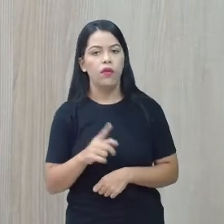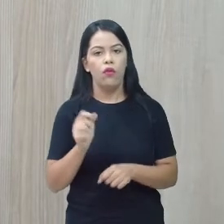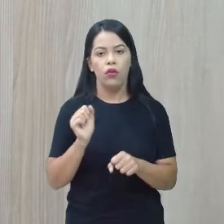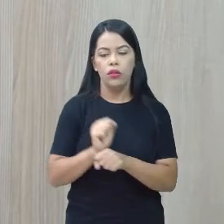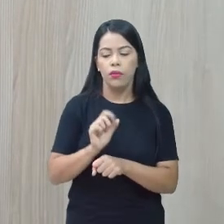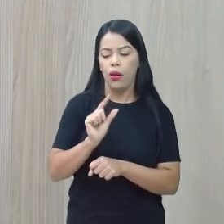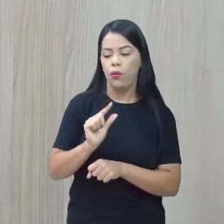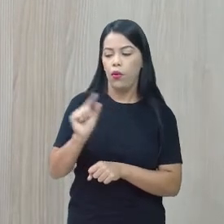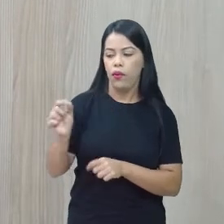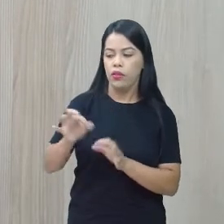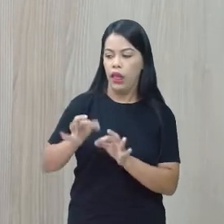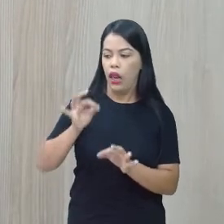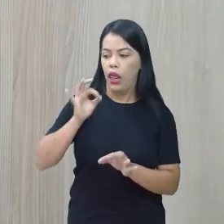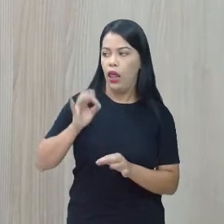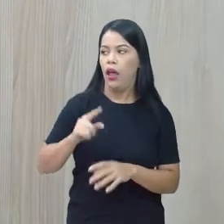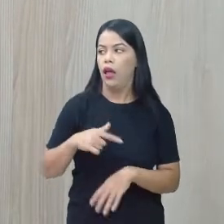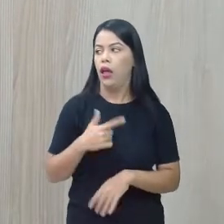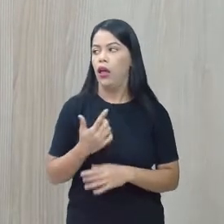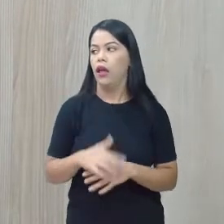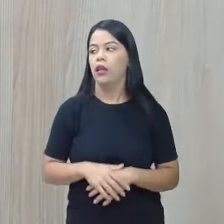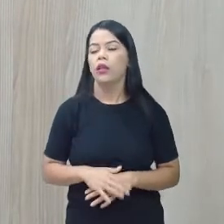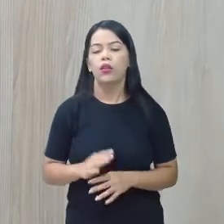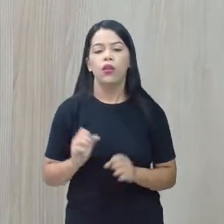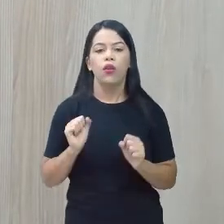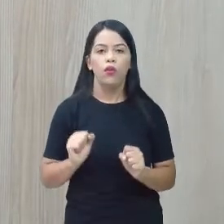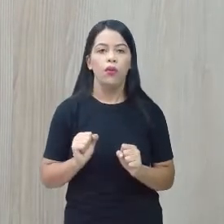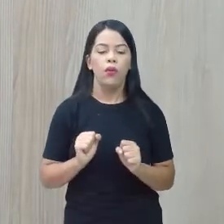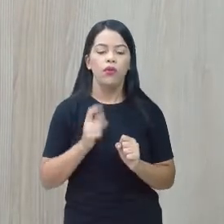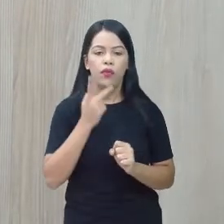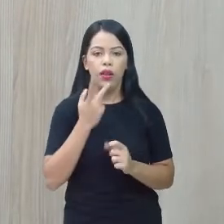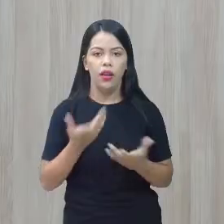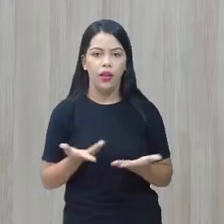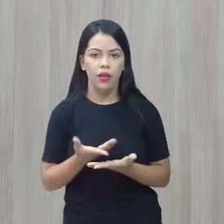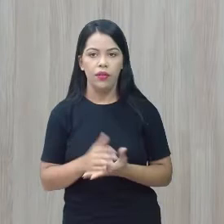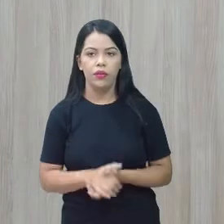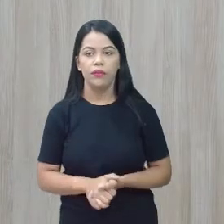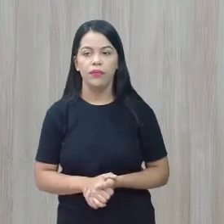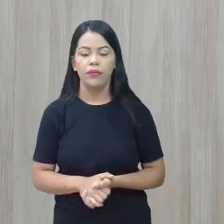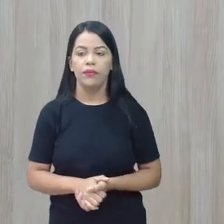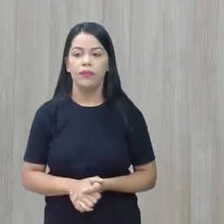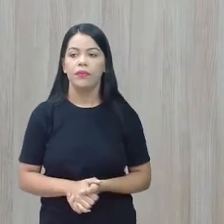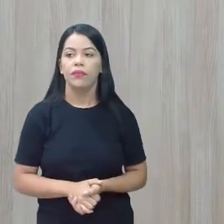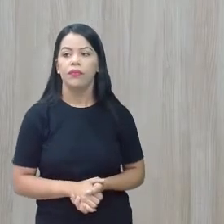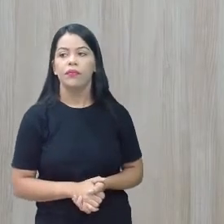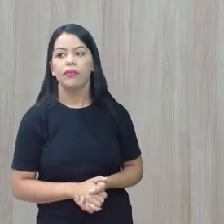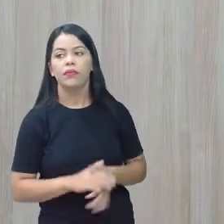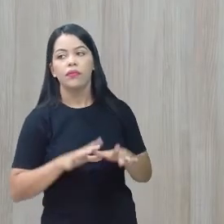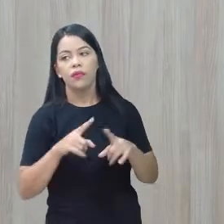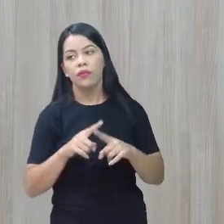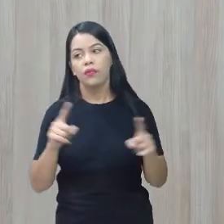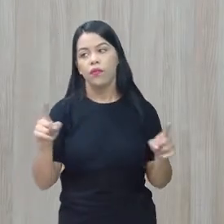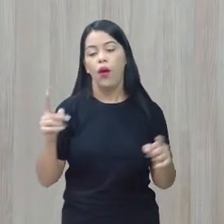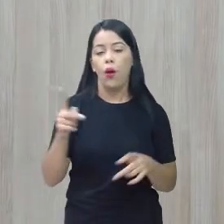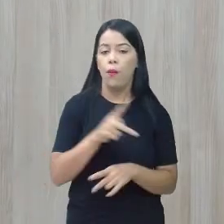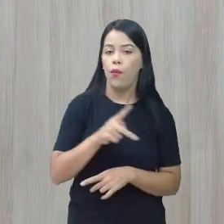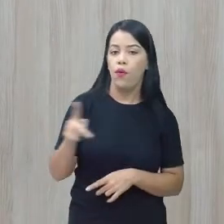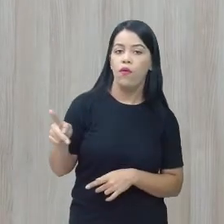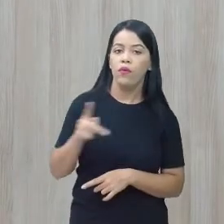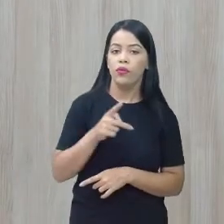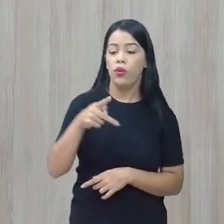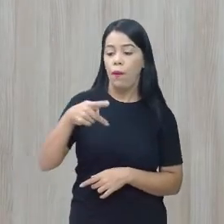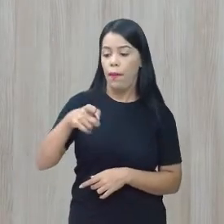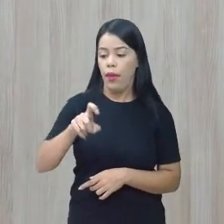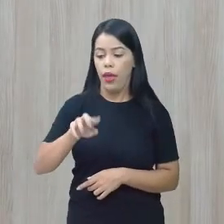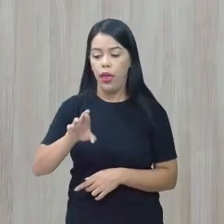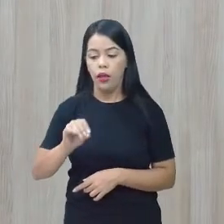você Vai falar. dar um tempinho que vai aparecer aquele negocinho do chat subindo, assim. Tá bom. isso. Ó, mas aí o professor Pedro já puxou o gancho do número